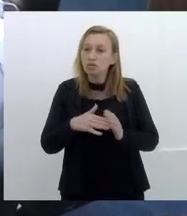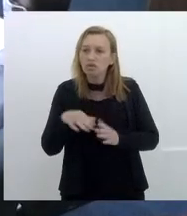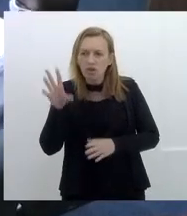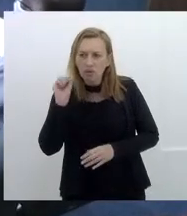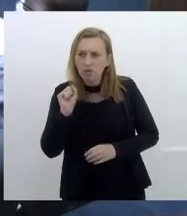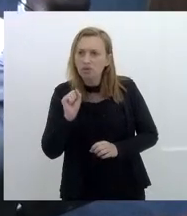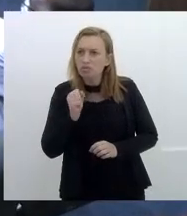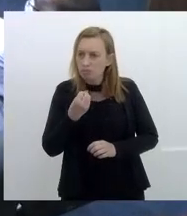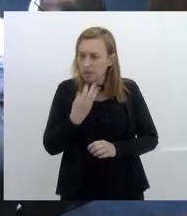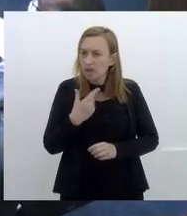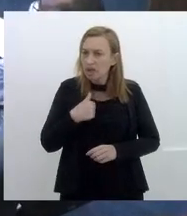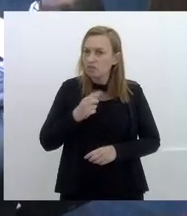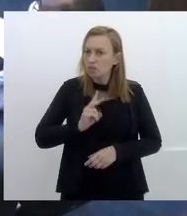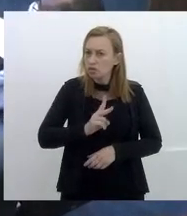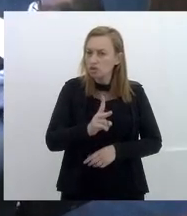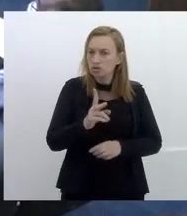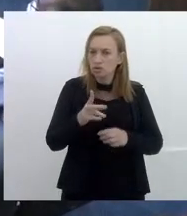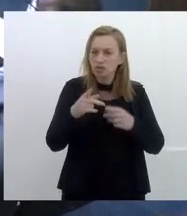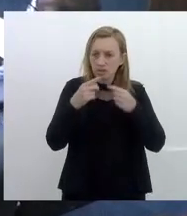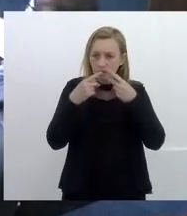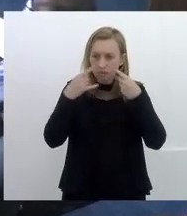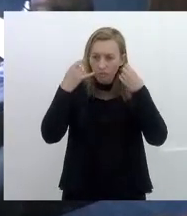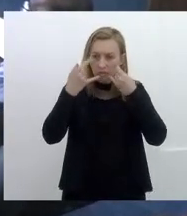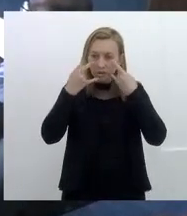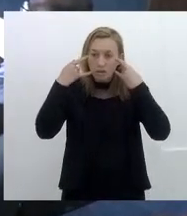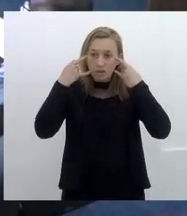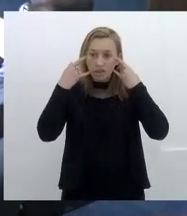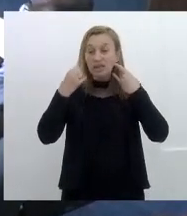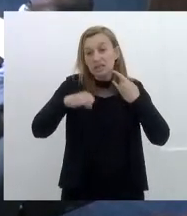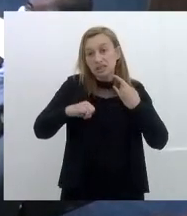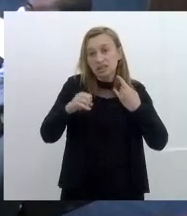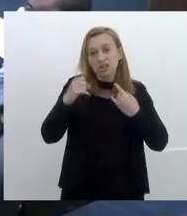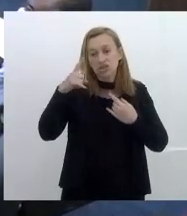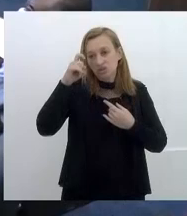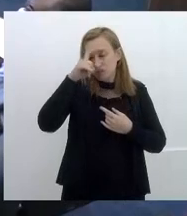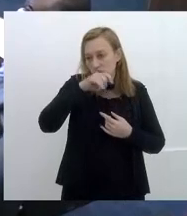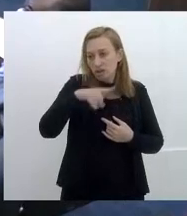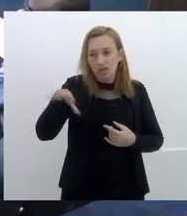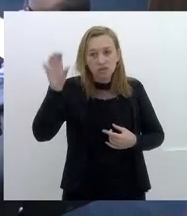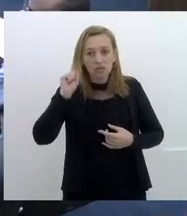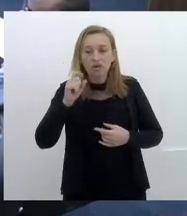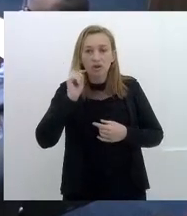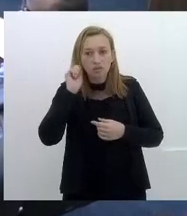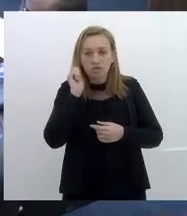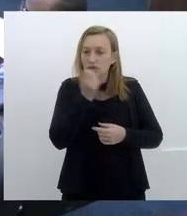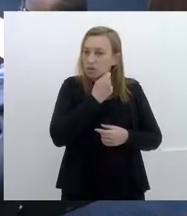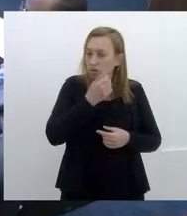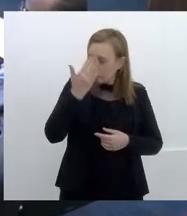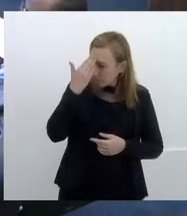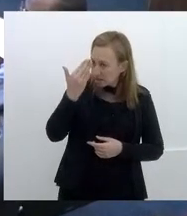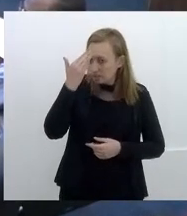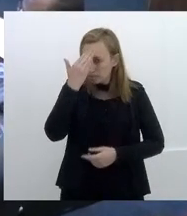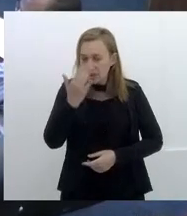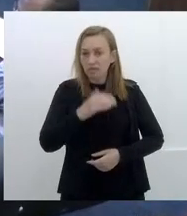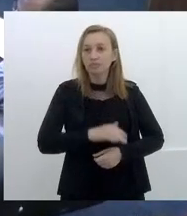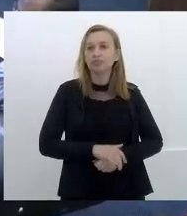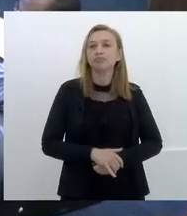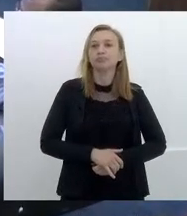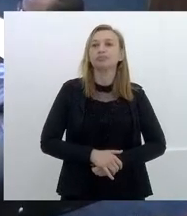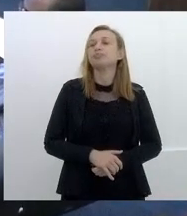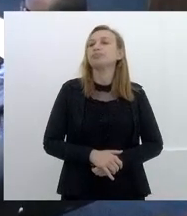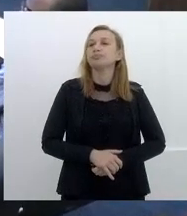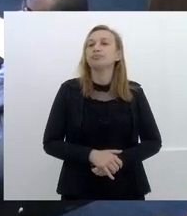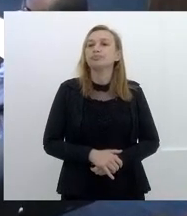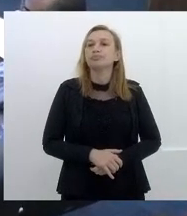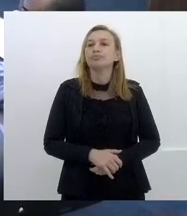ouvindo adequadamente eu vou permanecer com a máscara se alguém tiver alguma dificuldade eu retiro tá ok obrigado obrigado a